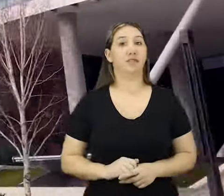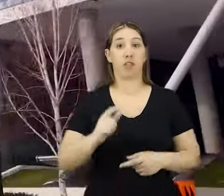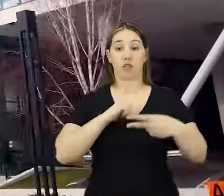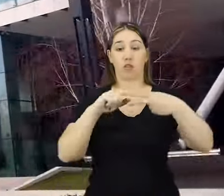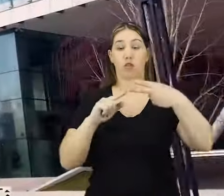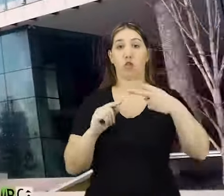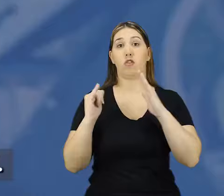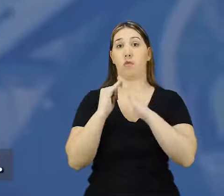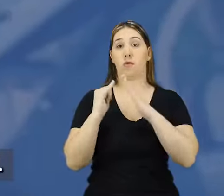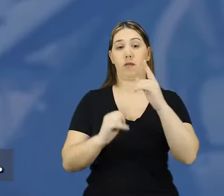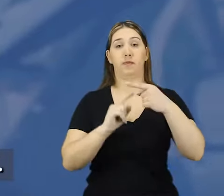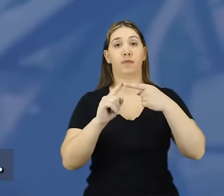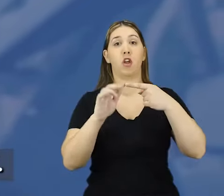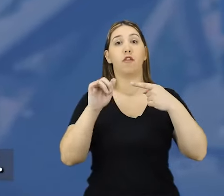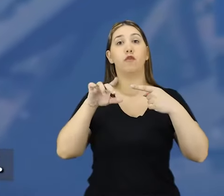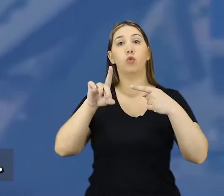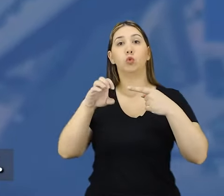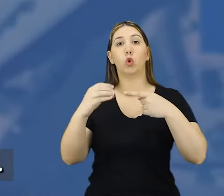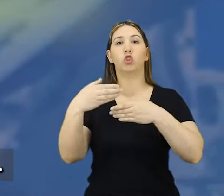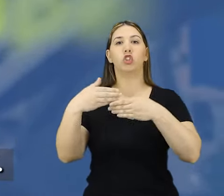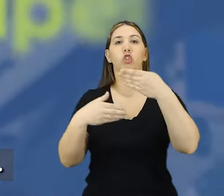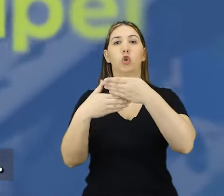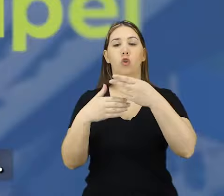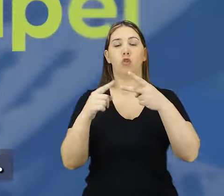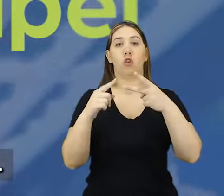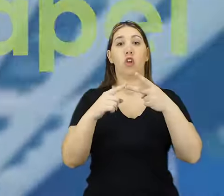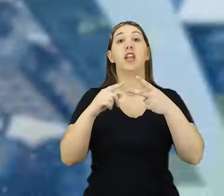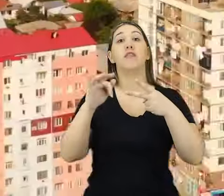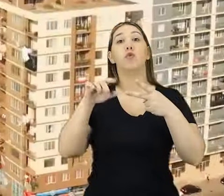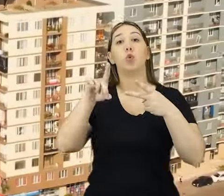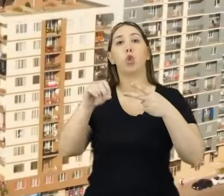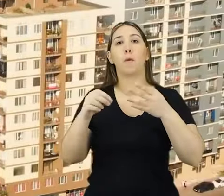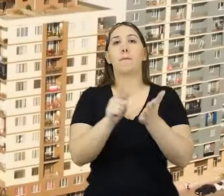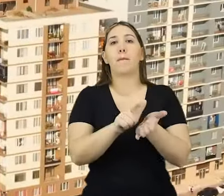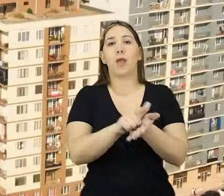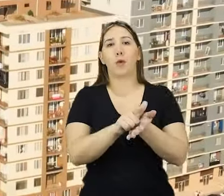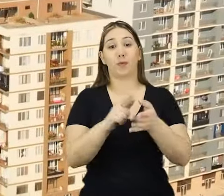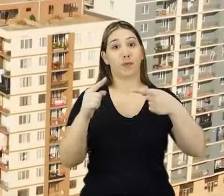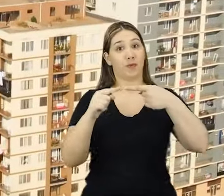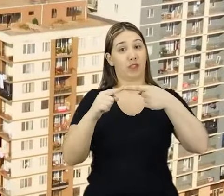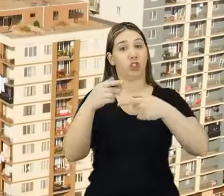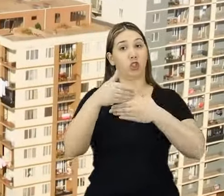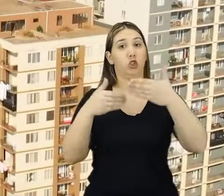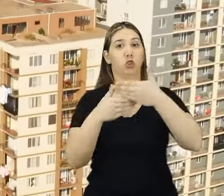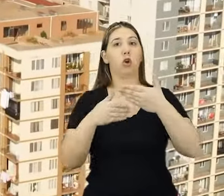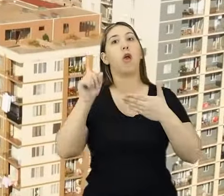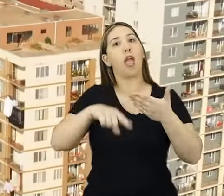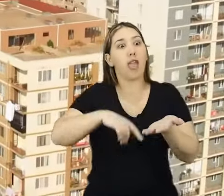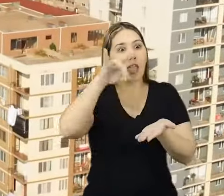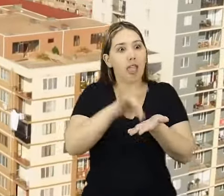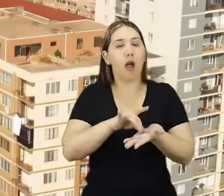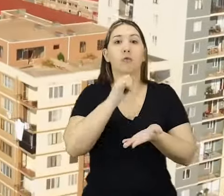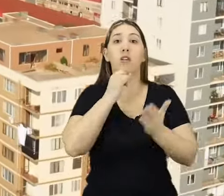de fundos imobiliários, os fundos de tijolo e os fundos de papel. O fundo de tijolo, ele compra ativos